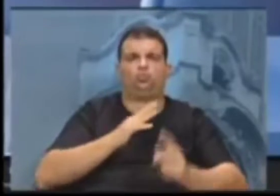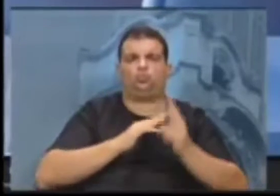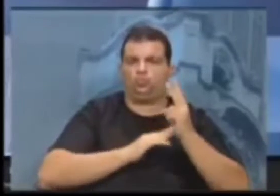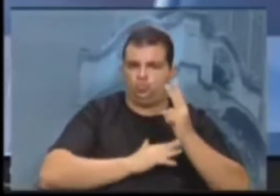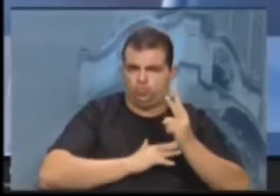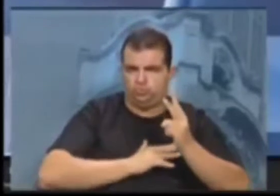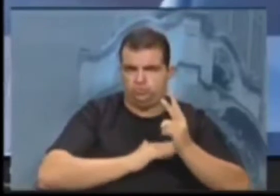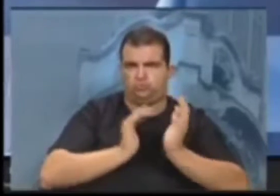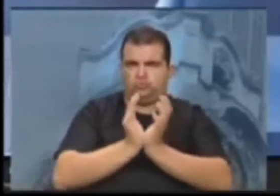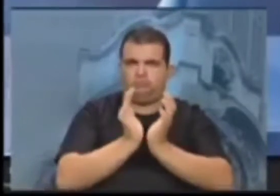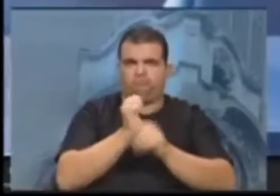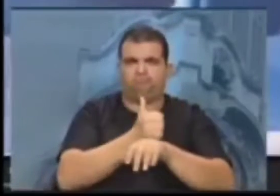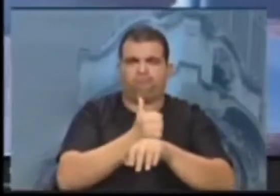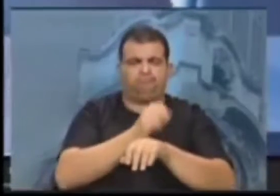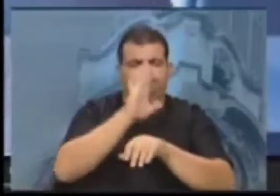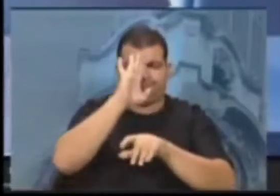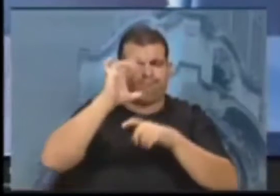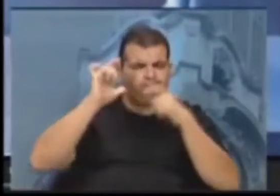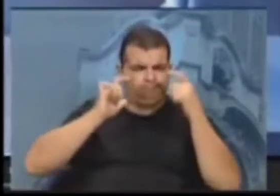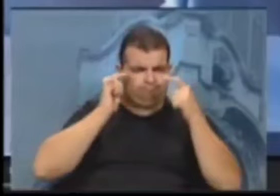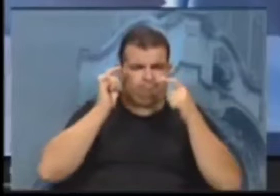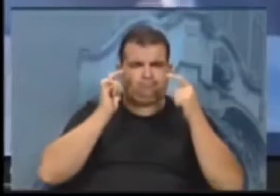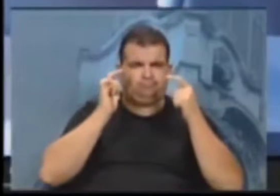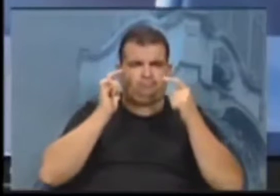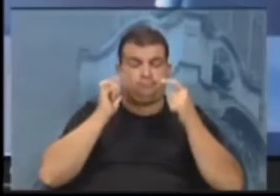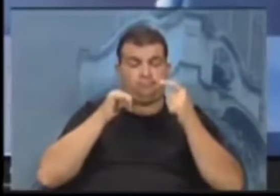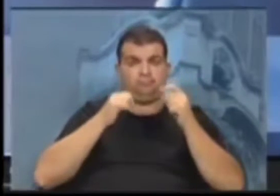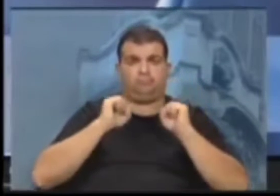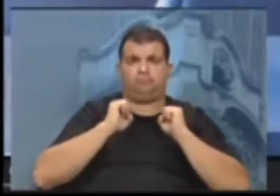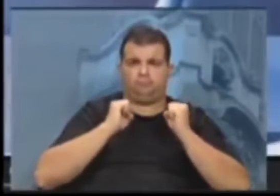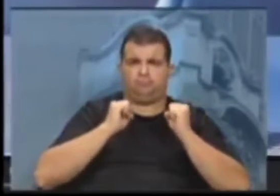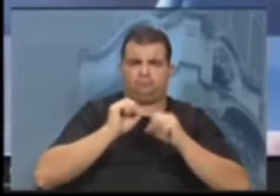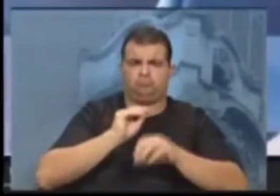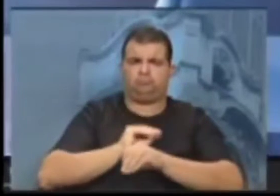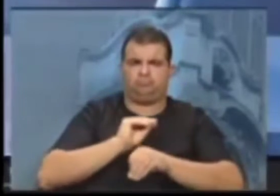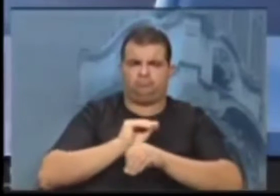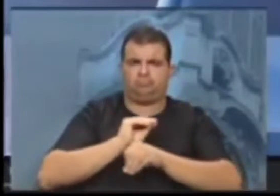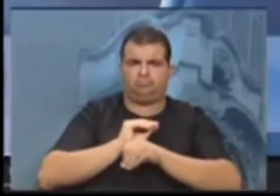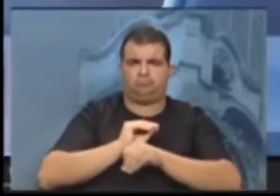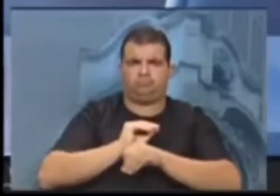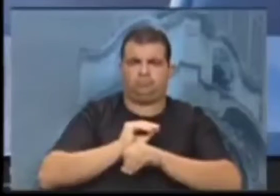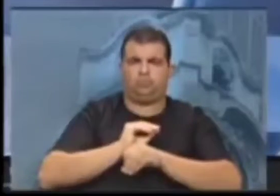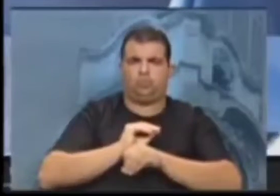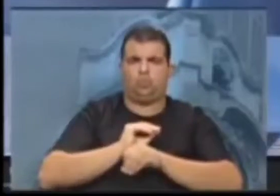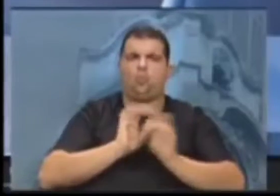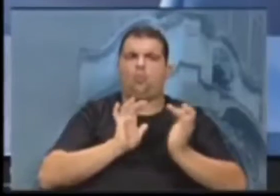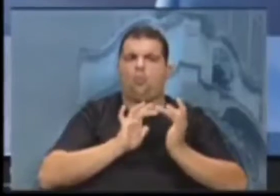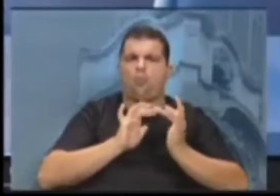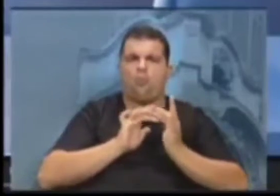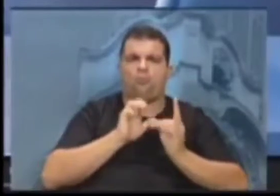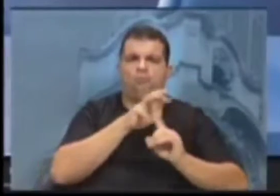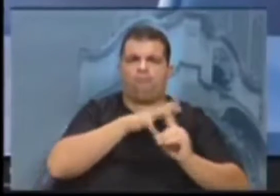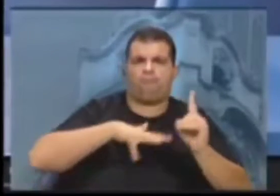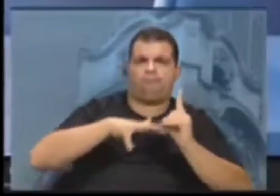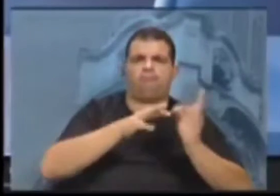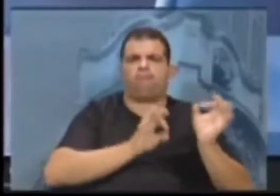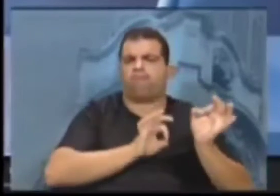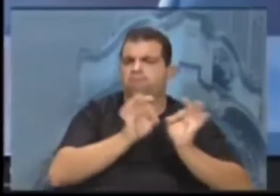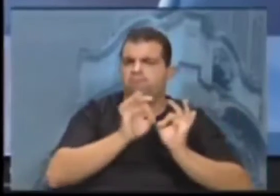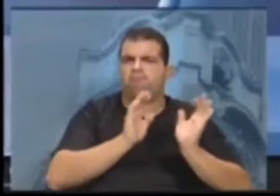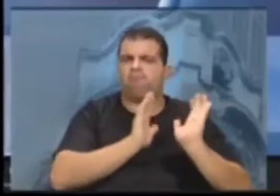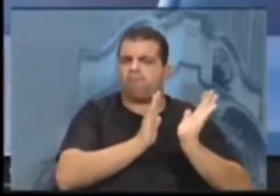são realmente essenciais na medida que buscam manter o tecido social rígido,